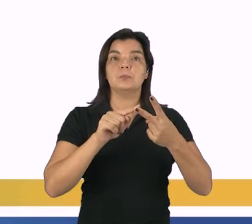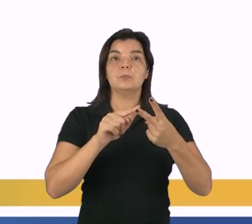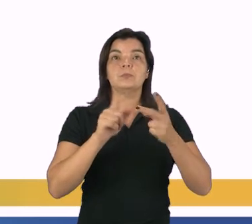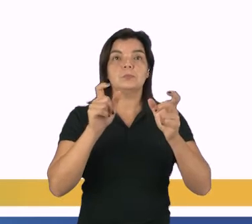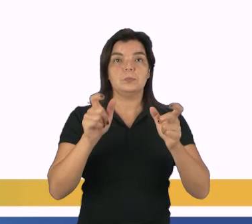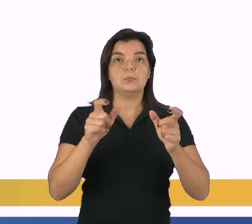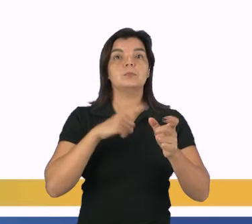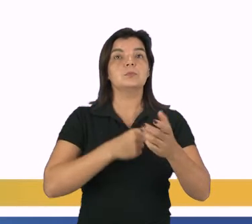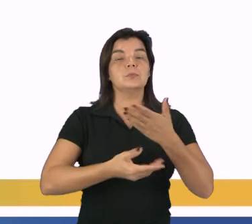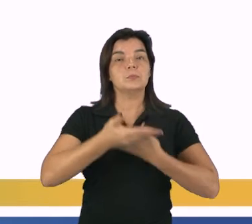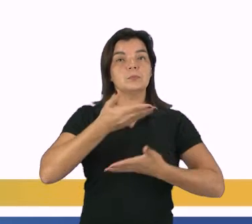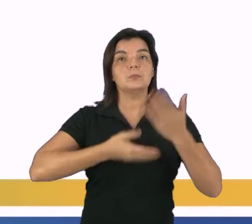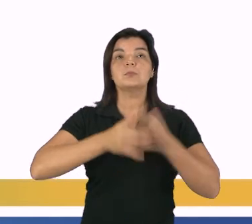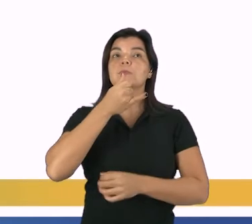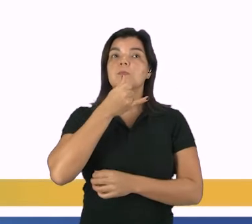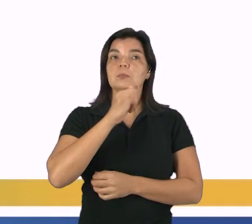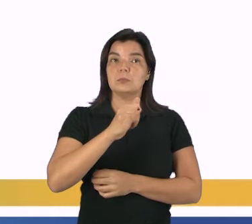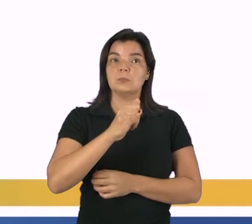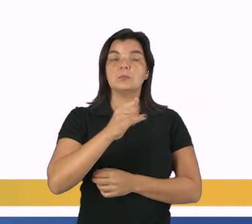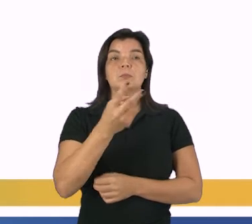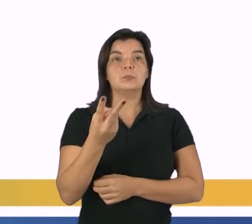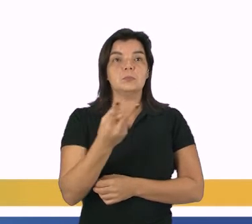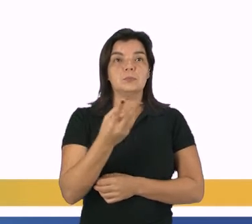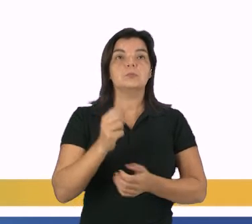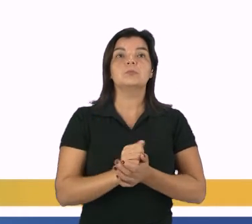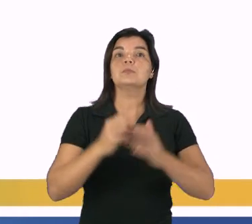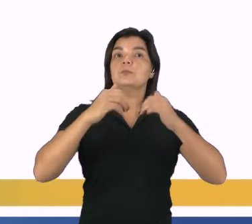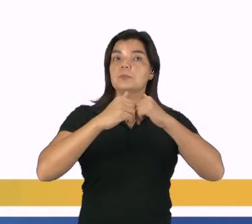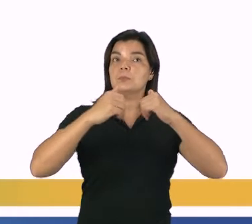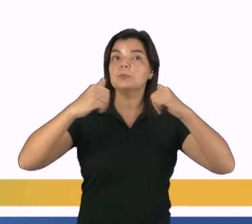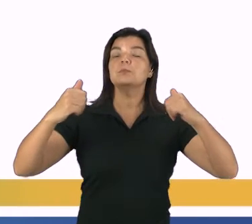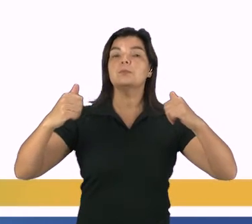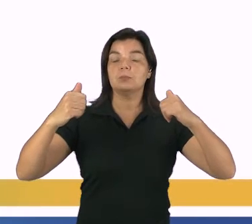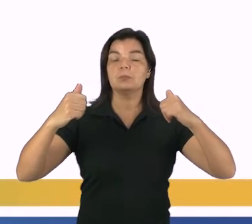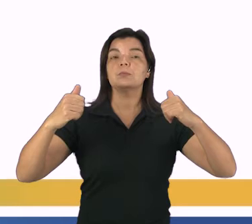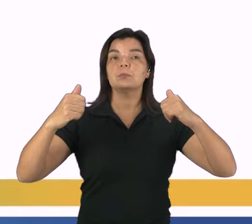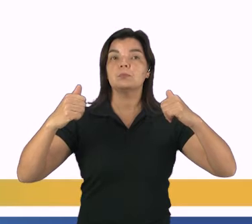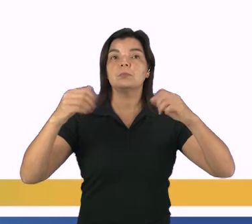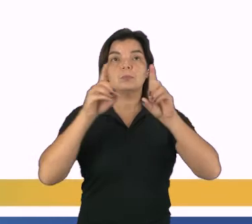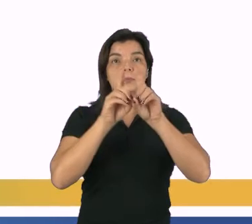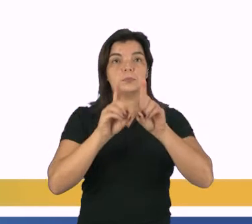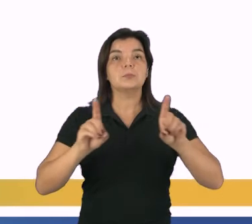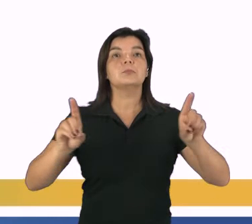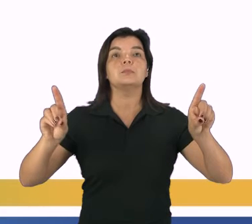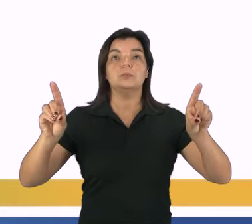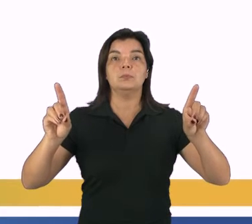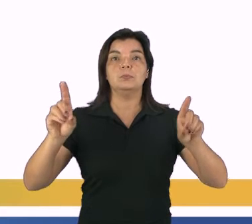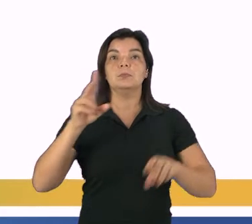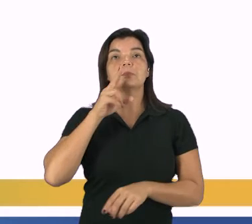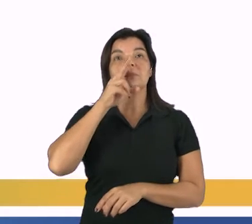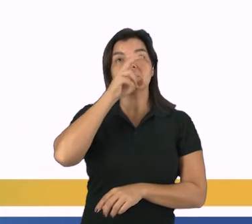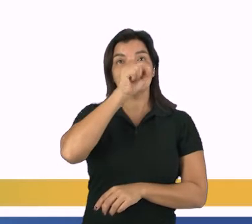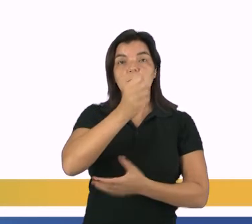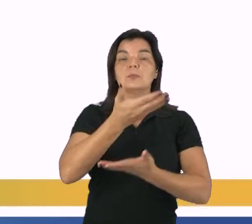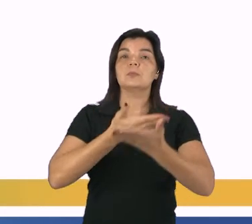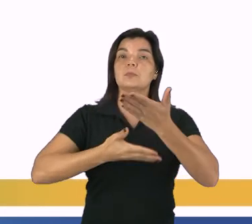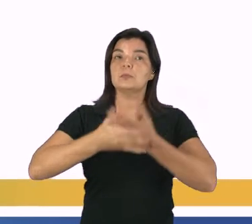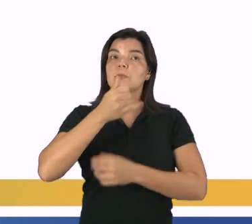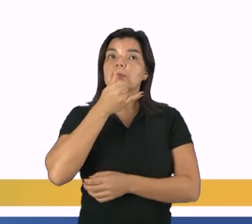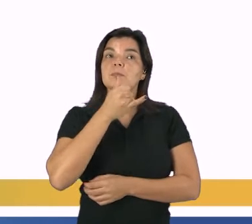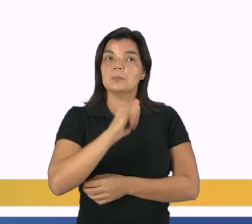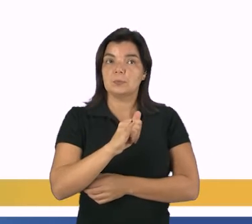Vamos aplicar uns exemplos. Aqui deixa eu falar das unidades, né? A força é dada em Newton, né? Campo elétrico aqui é dado em Newton por Coulomb